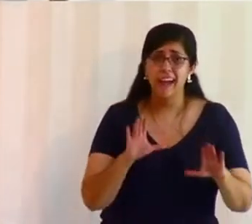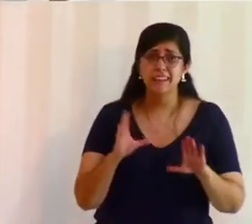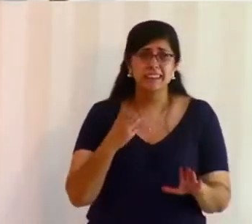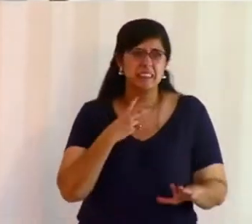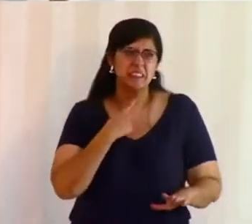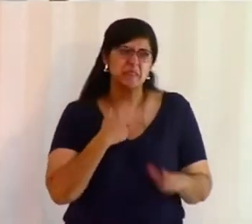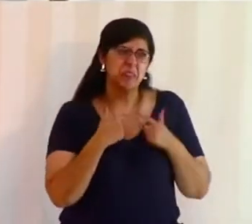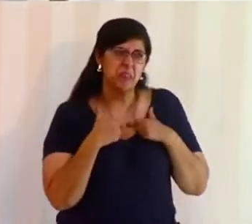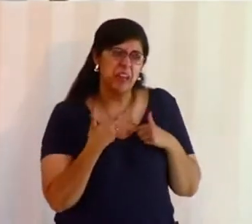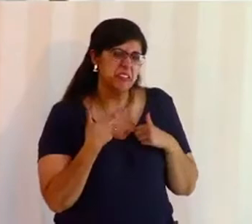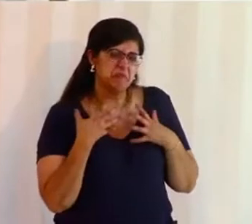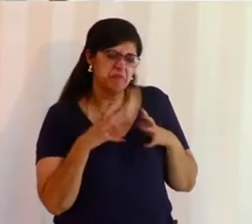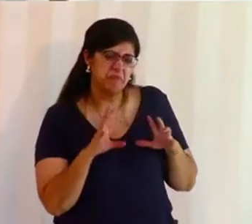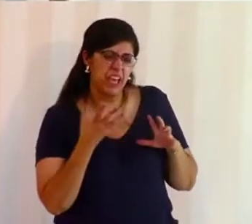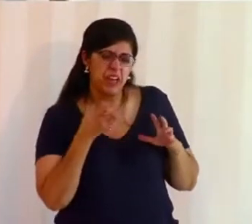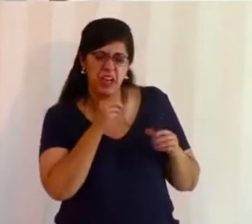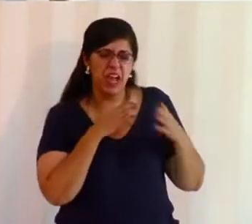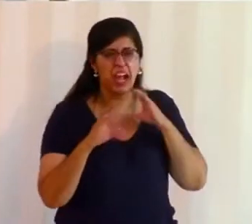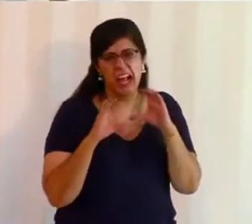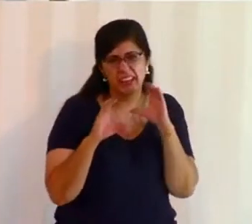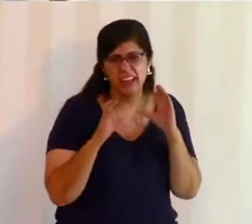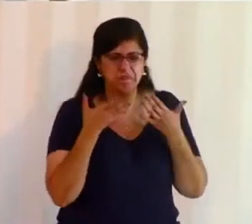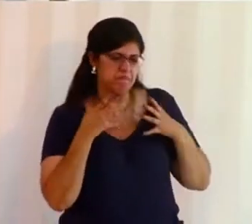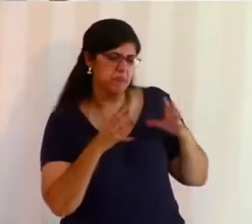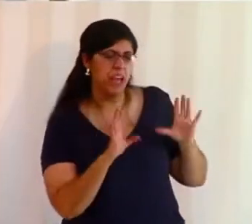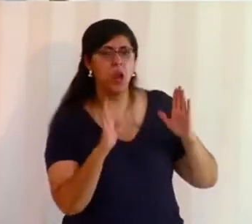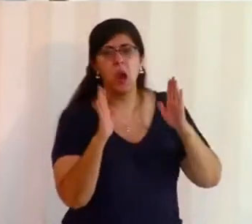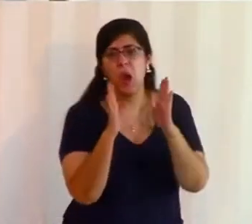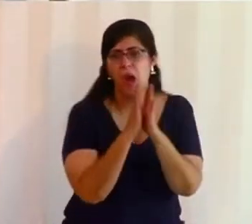cantar, nós não temos vontade de orar.